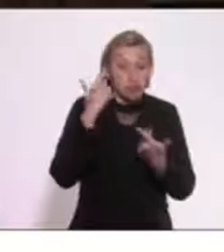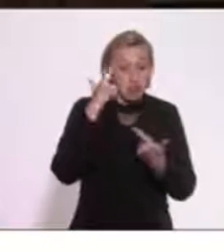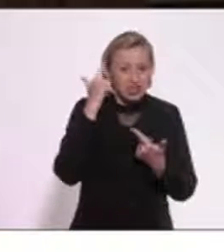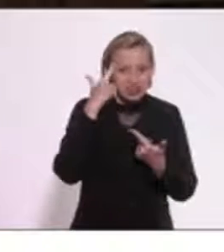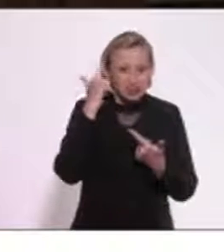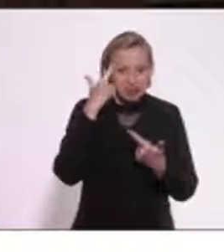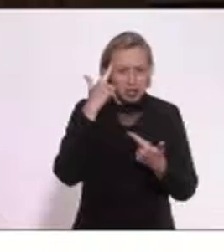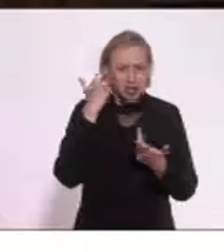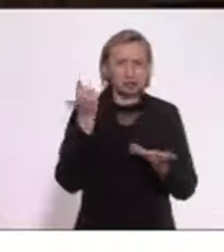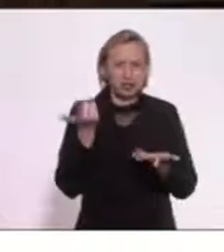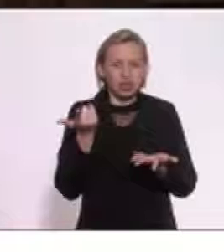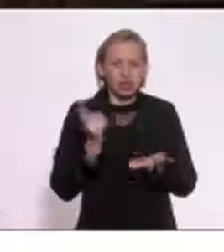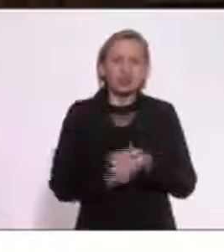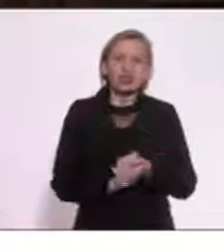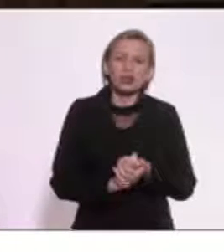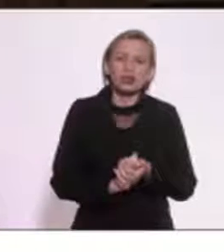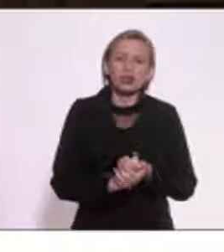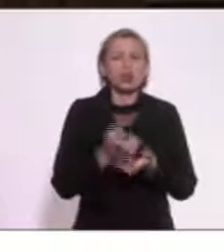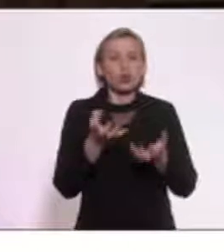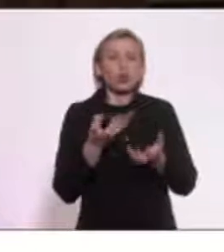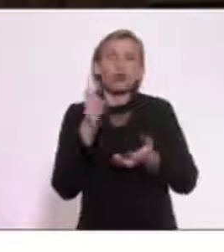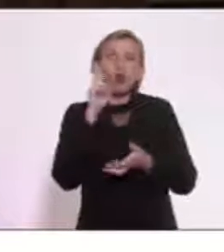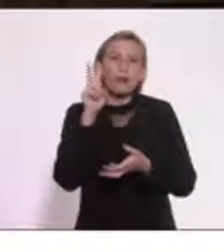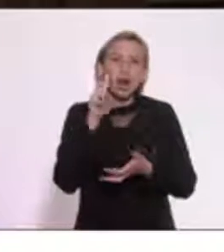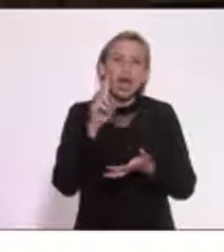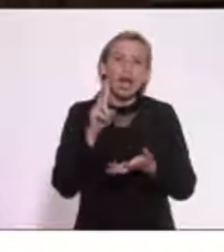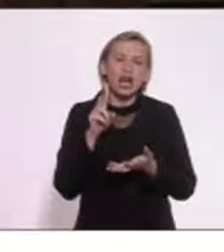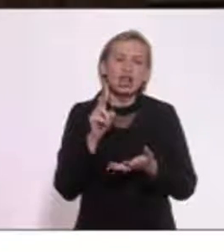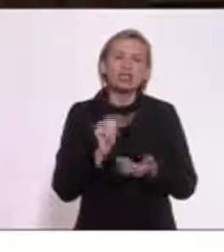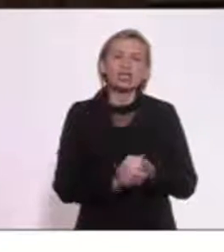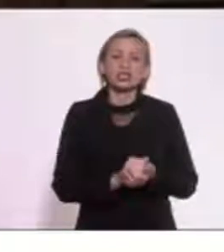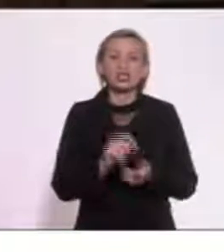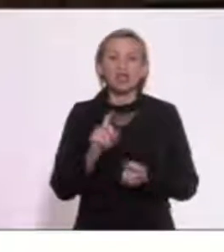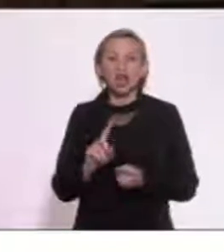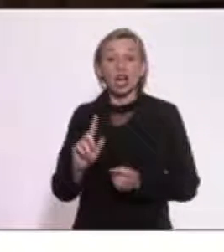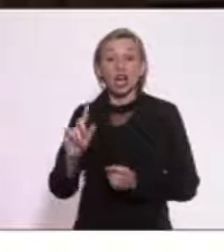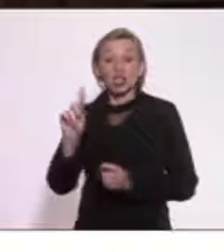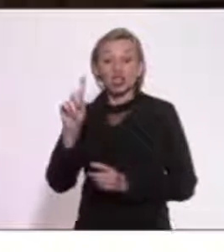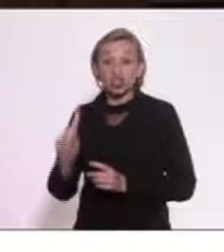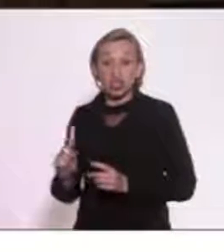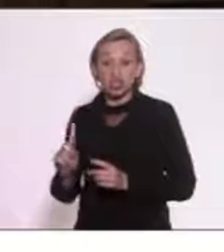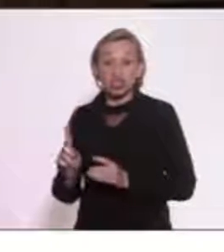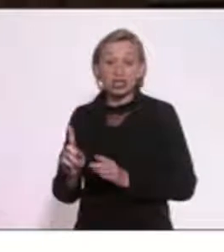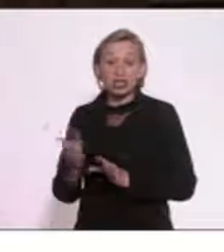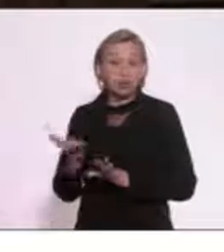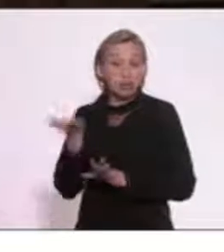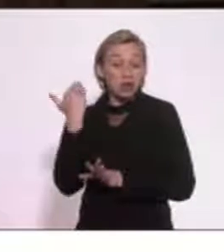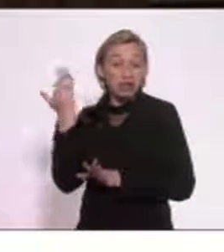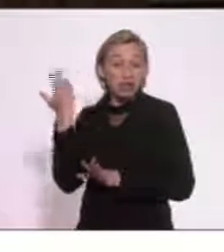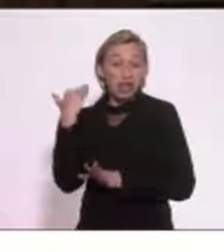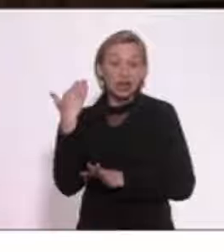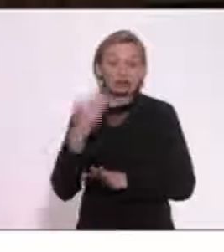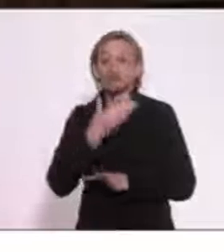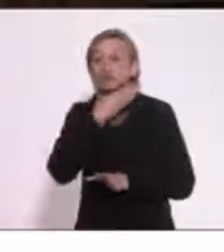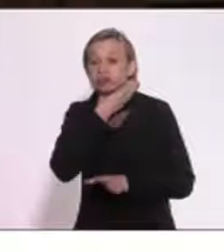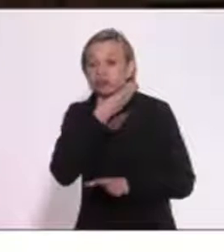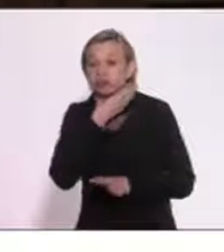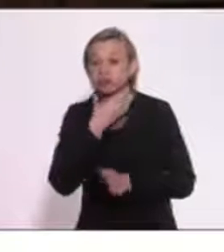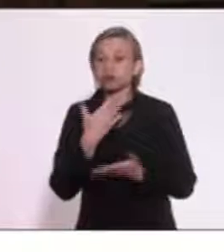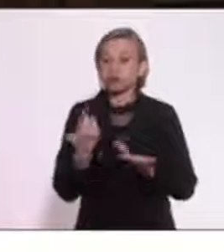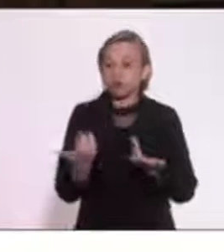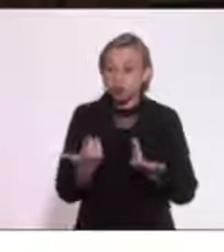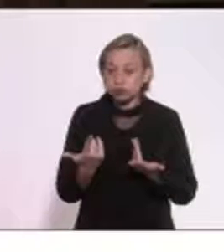pouco fundamento, eu quero lembrar aqui que na gestão anterior, a crise financeira, a crise